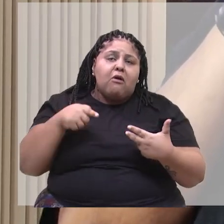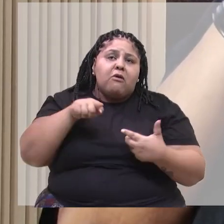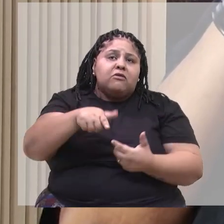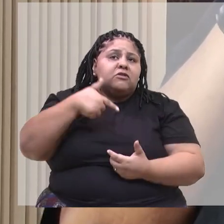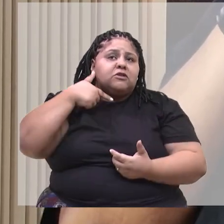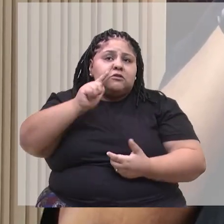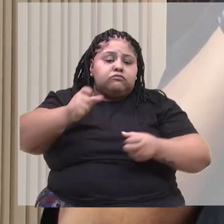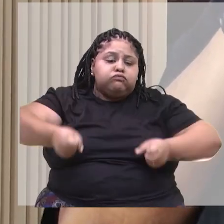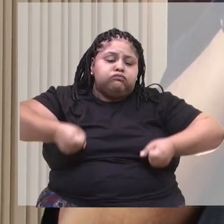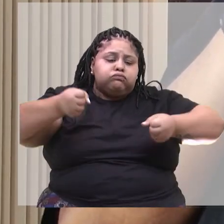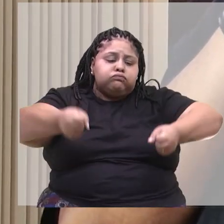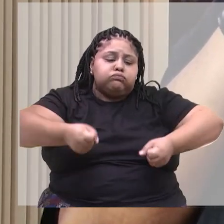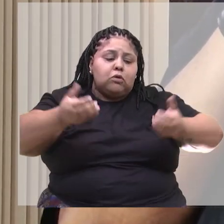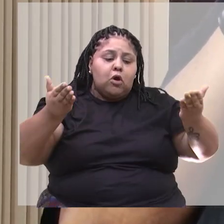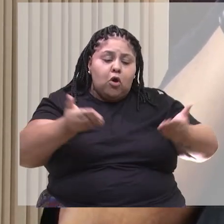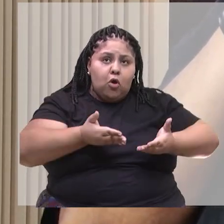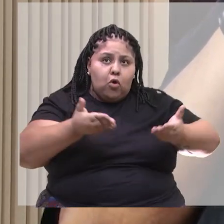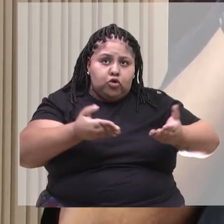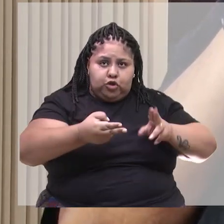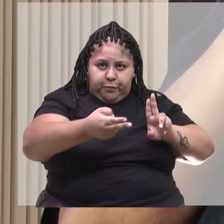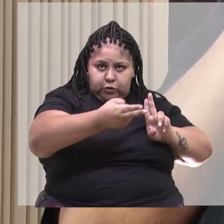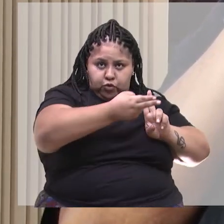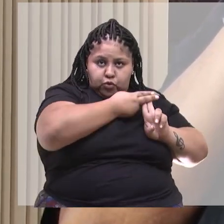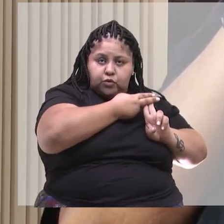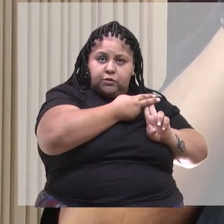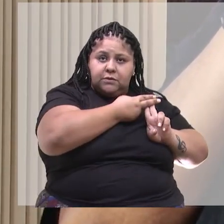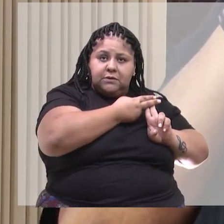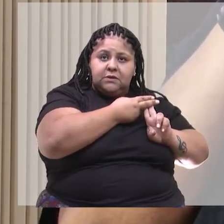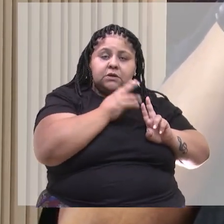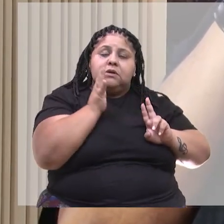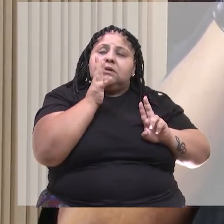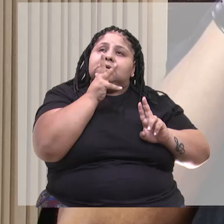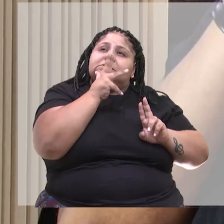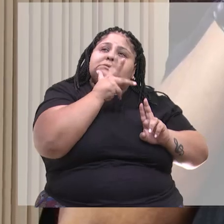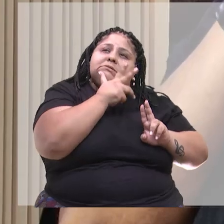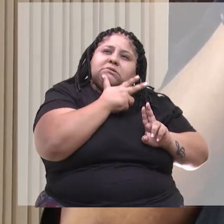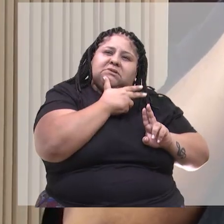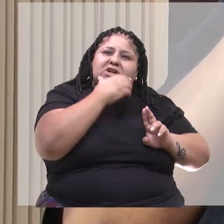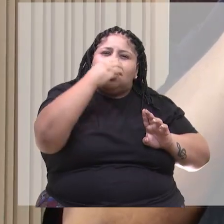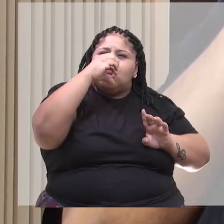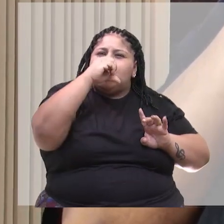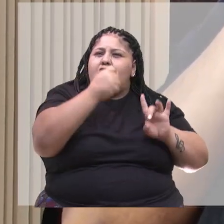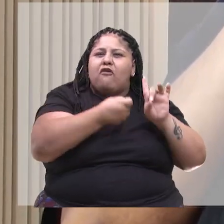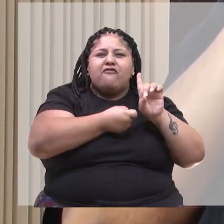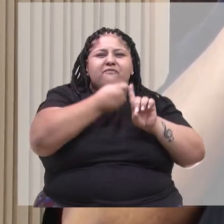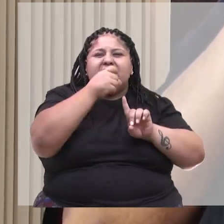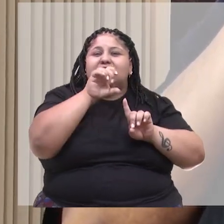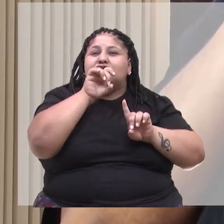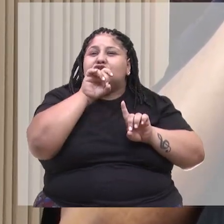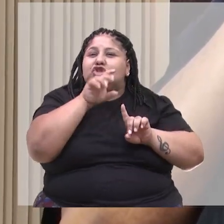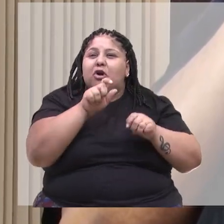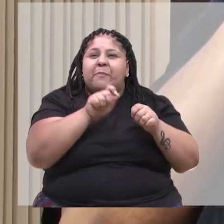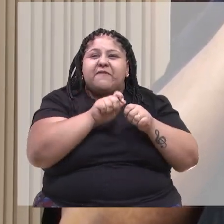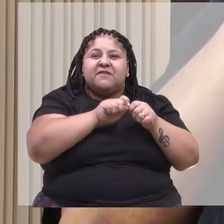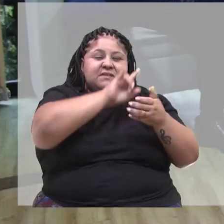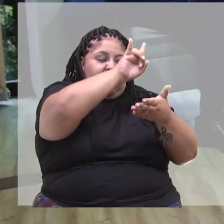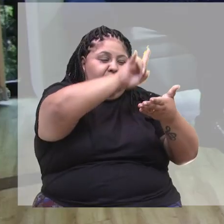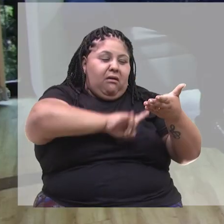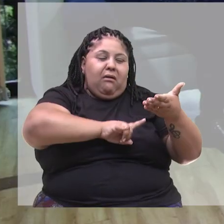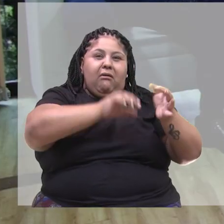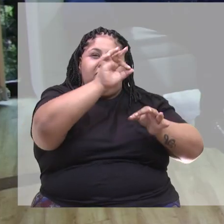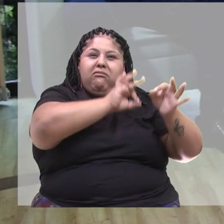para conseguir uma cadeira de roda hoje, pelo SUS, demora 9 meses só para fazer a